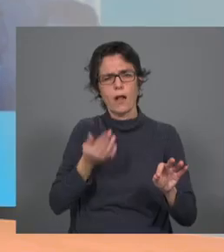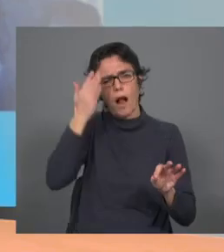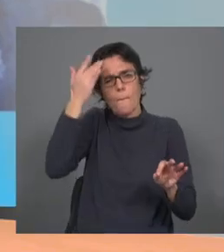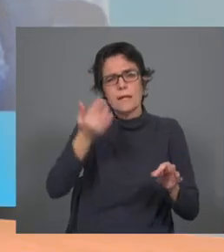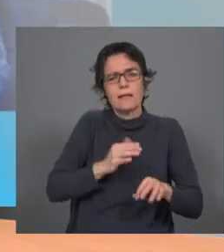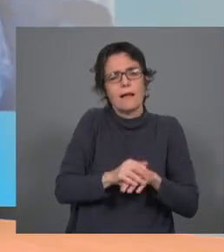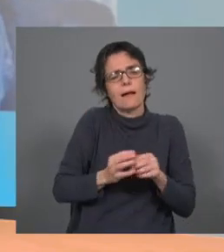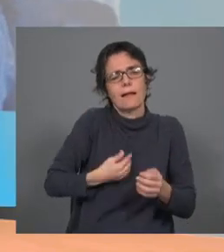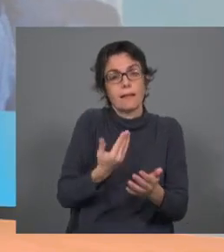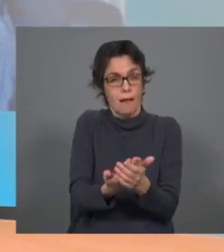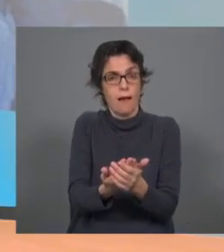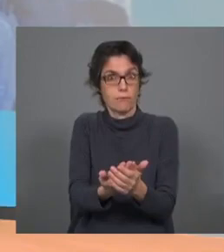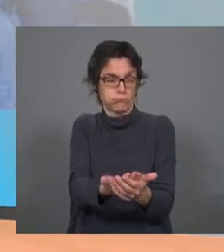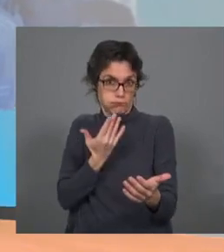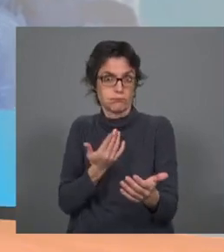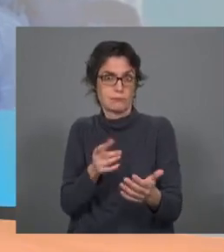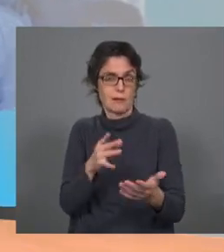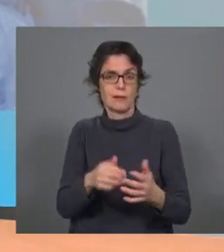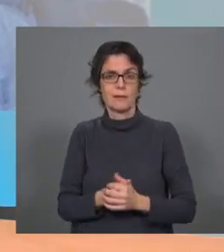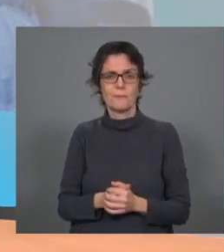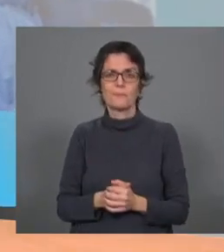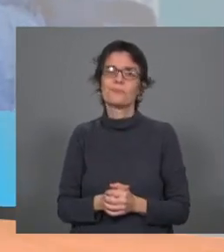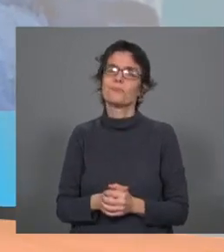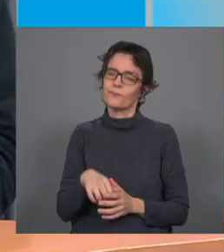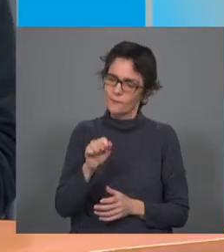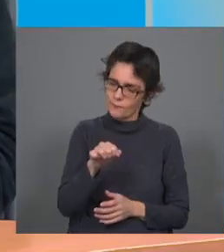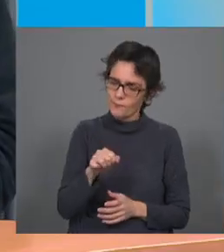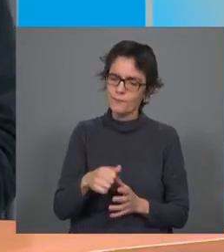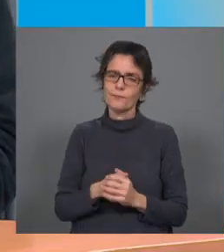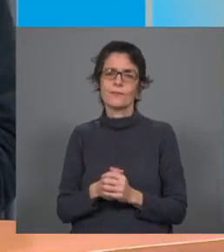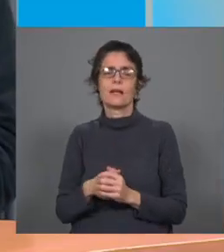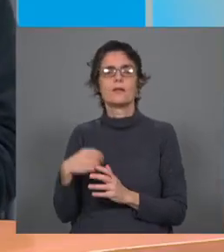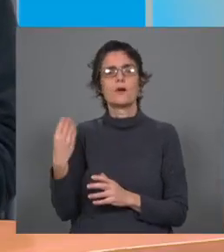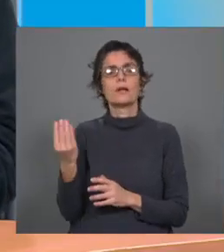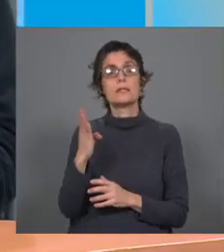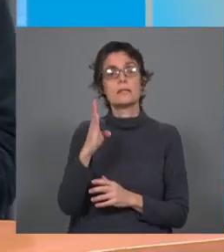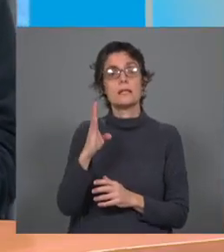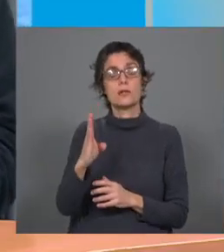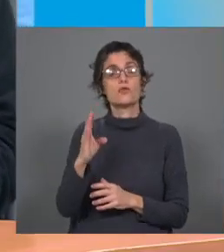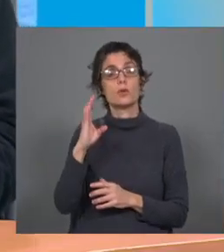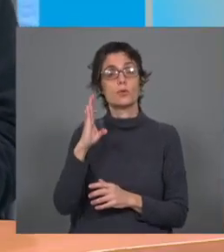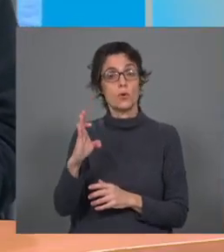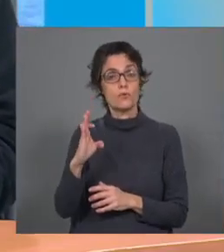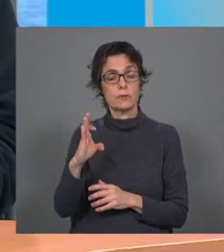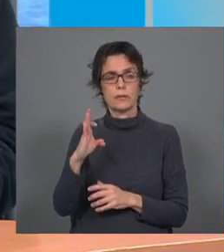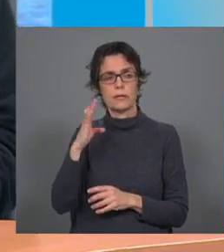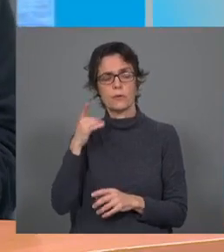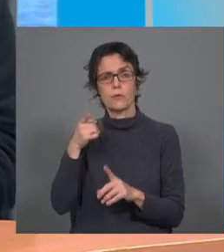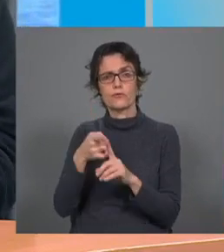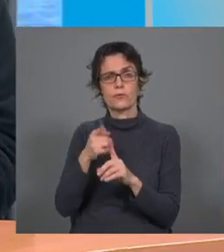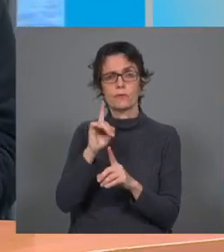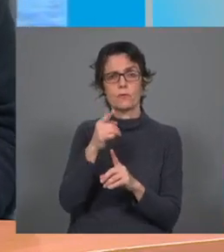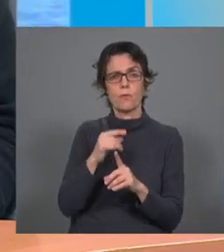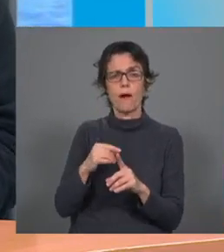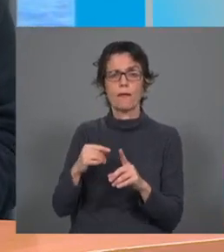afetiva tremenda, não é? Sim, sem dúvida nenhuma. A Juventude Hospitaleira trabalha mesmo nisso, em dar a conhecer.